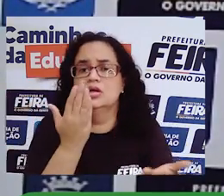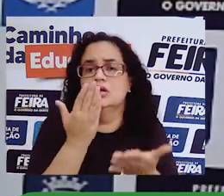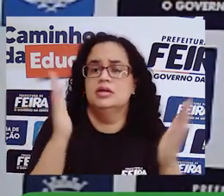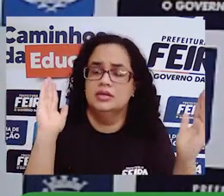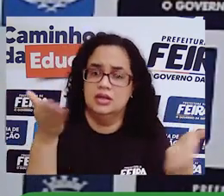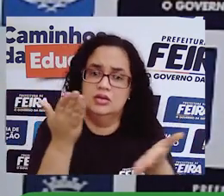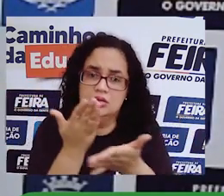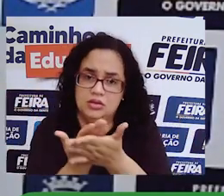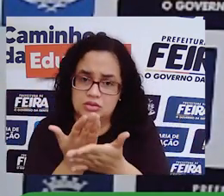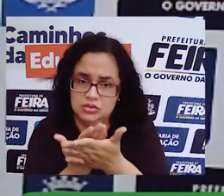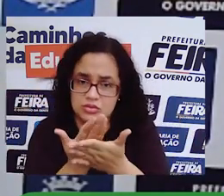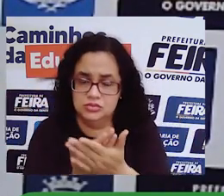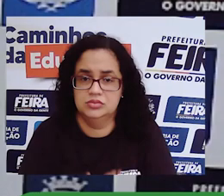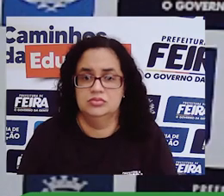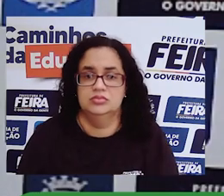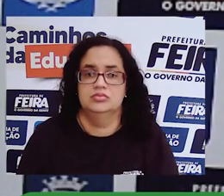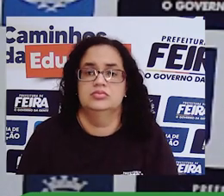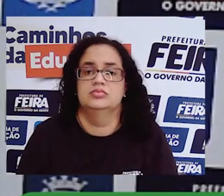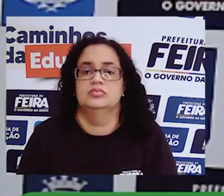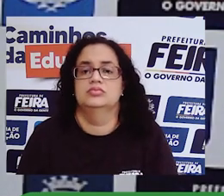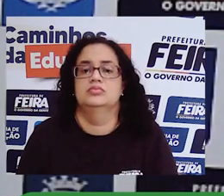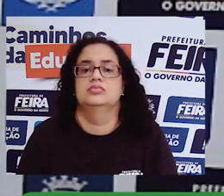bom?